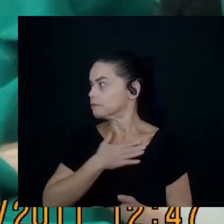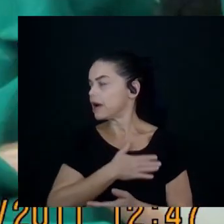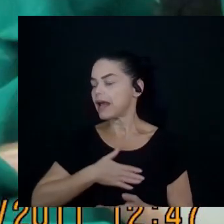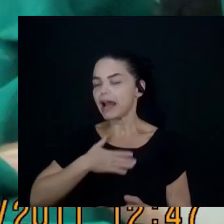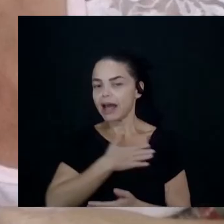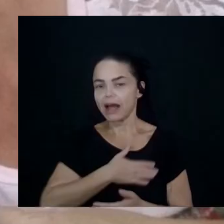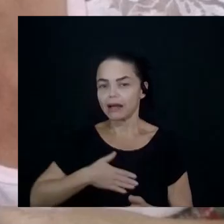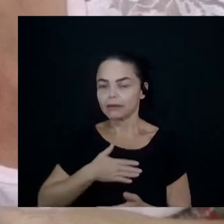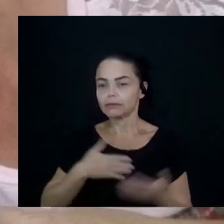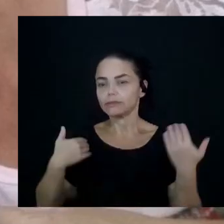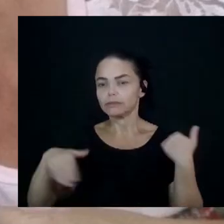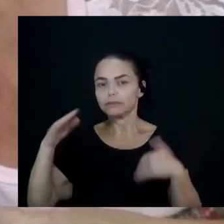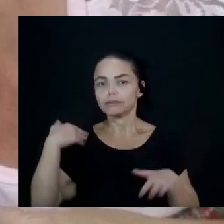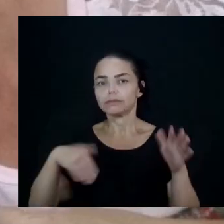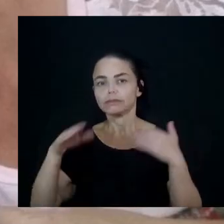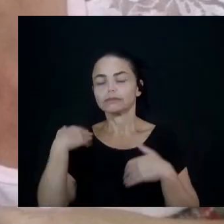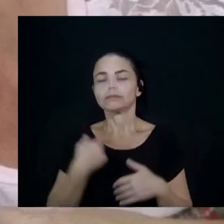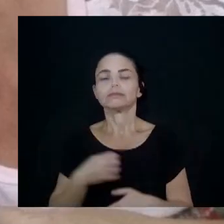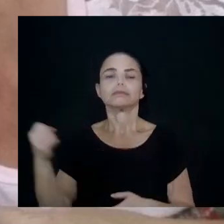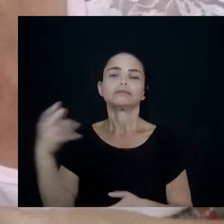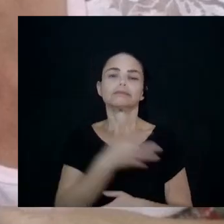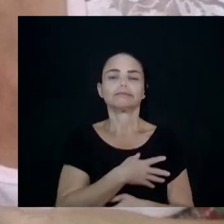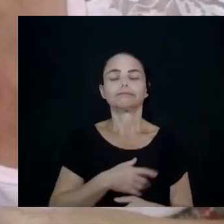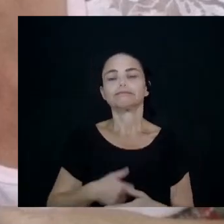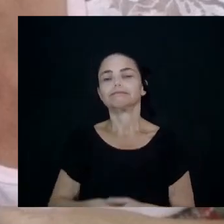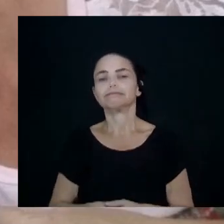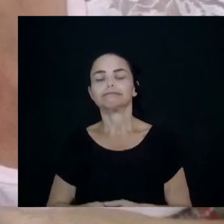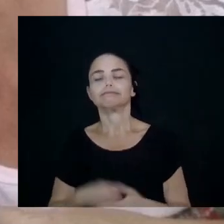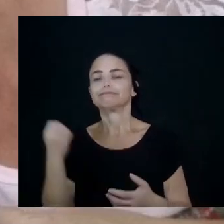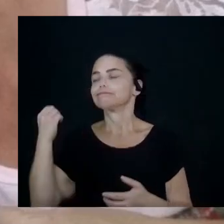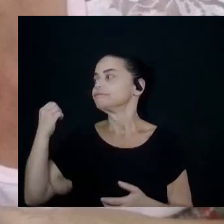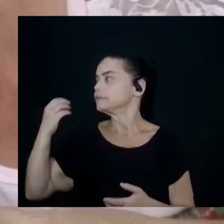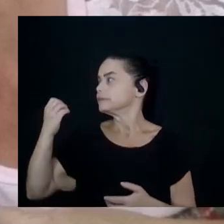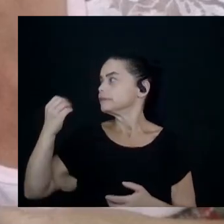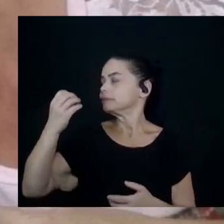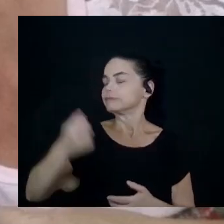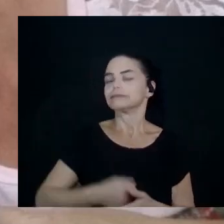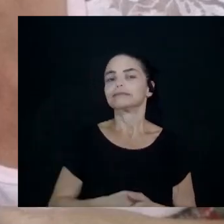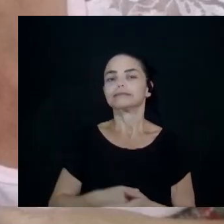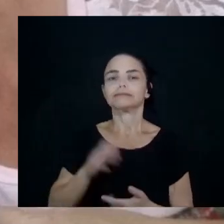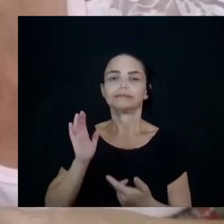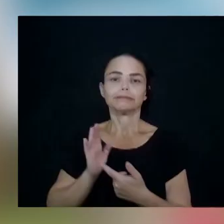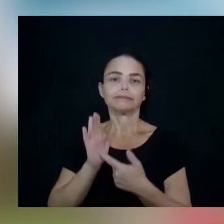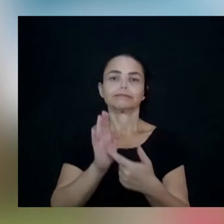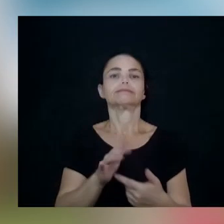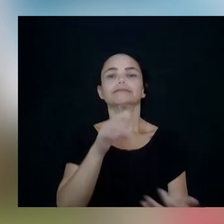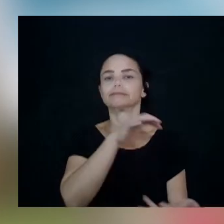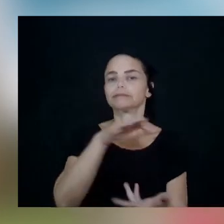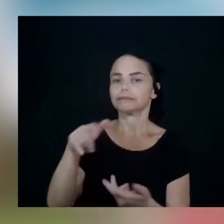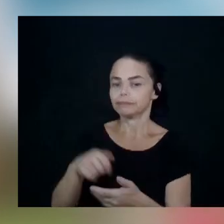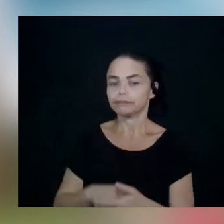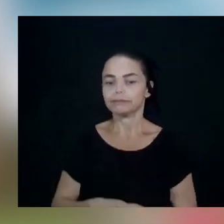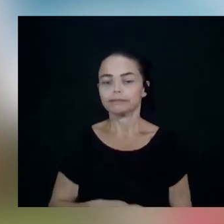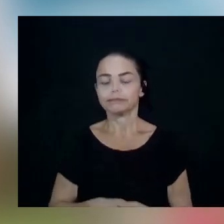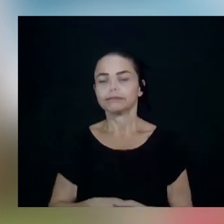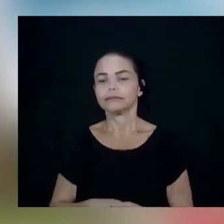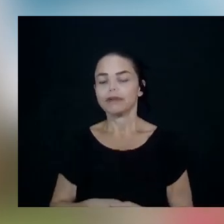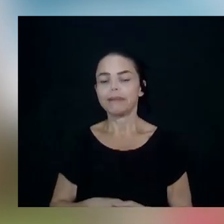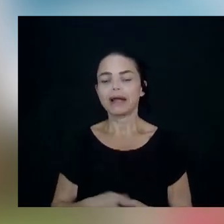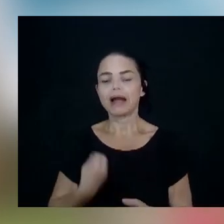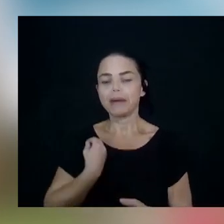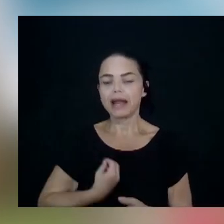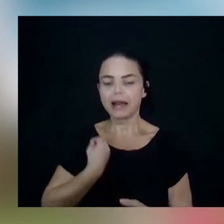lugares novos, fazer viagens, apresentar esse mundão para ele, né? E eu sempre procurava programações